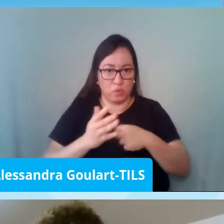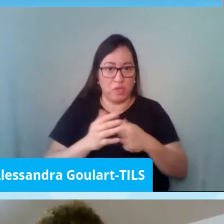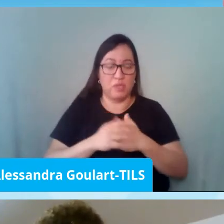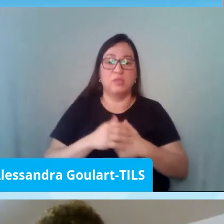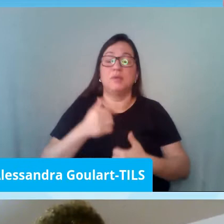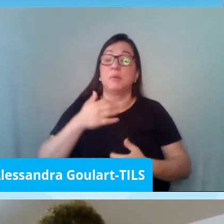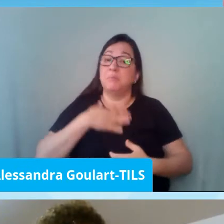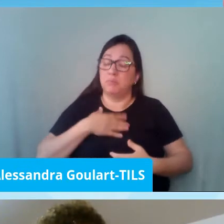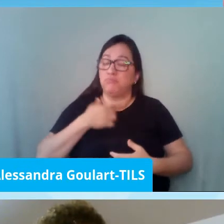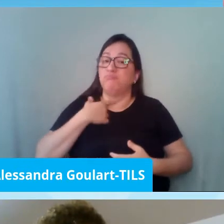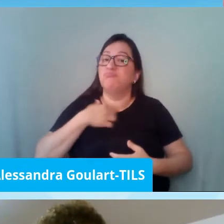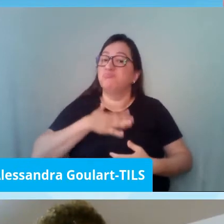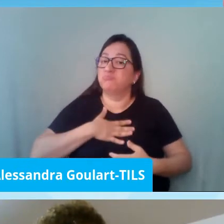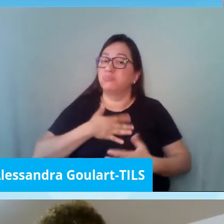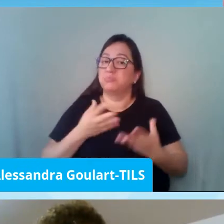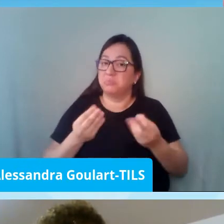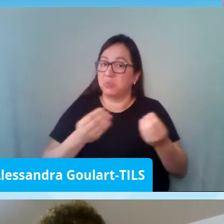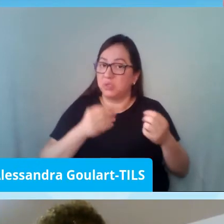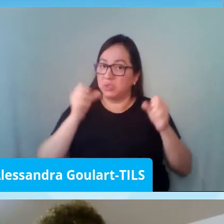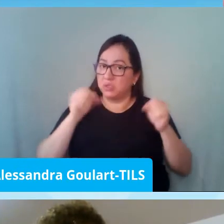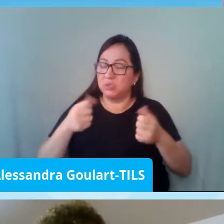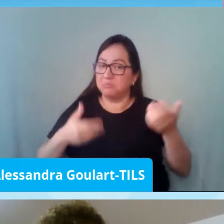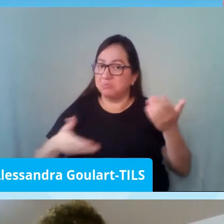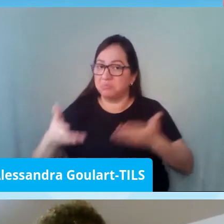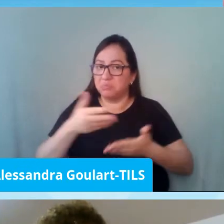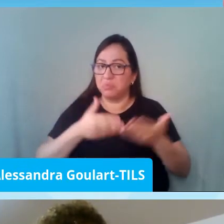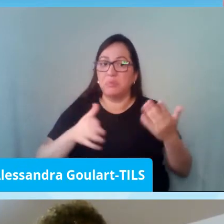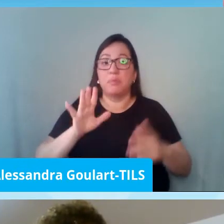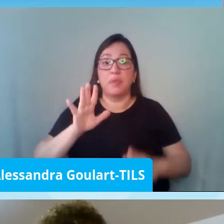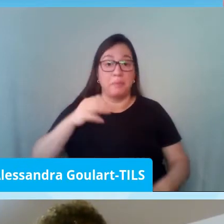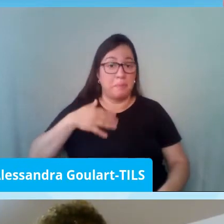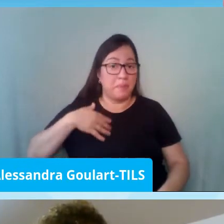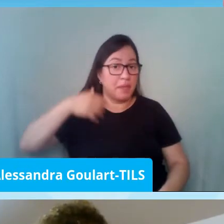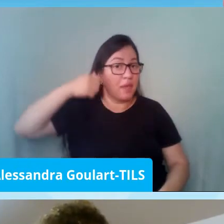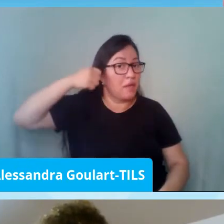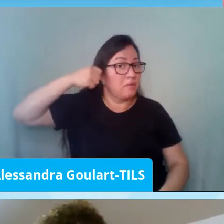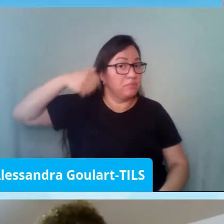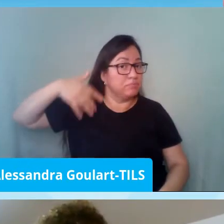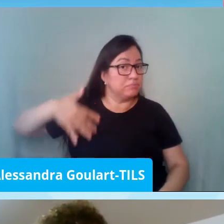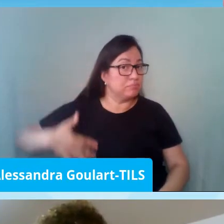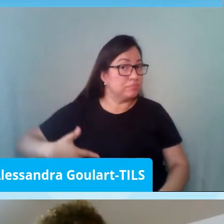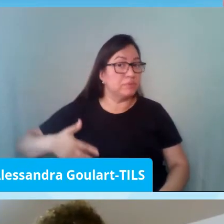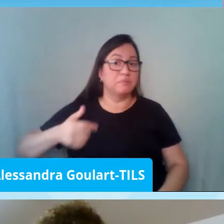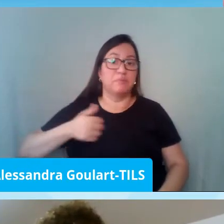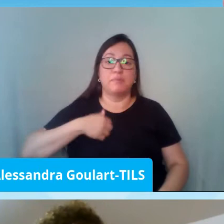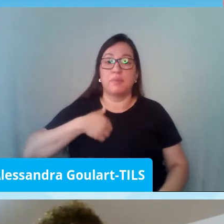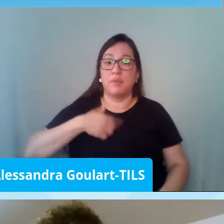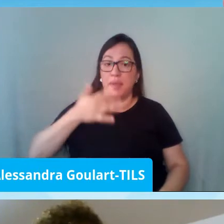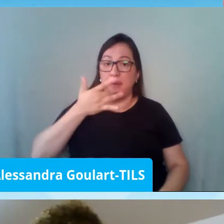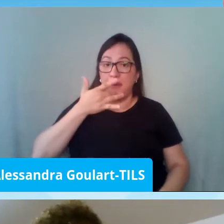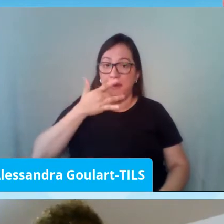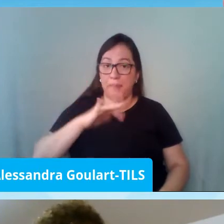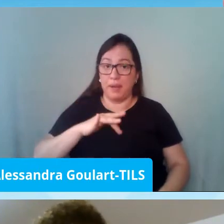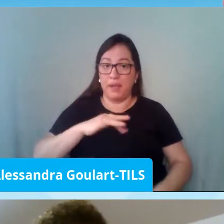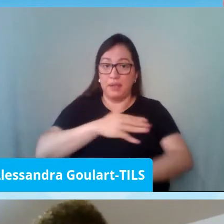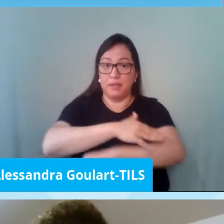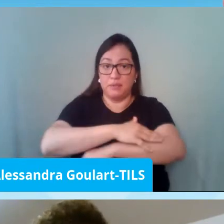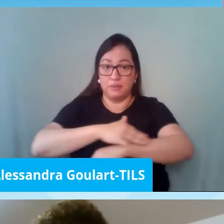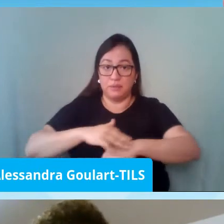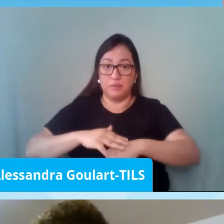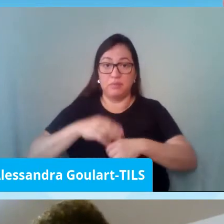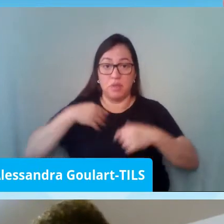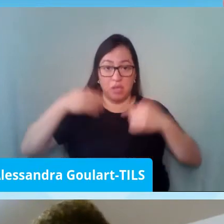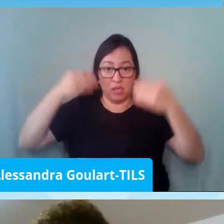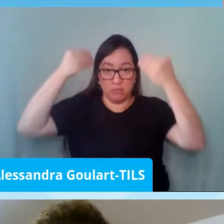pessoa. Minha autodescrição, então, para vocês, eu sou uma mulher branca, tá? Eu tenho cabelo liso,